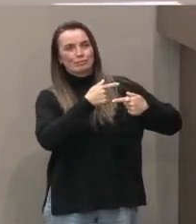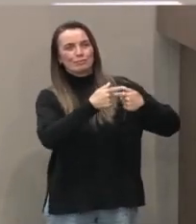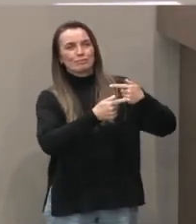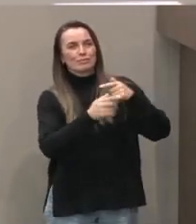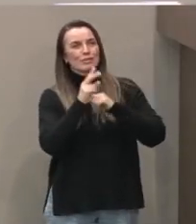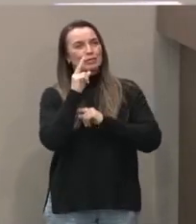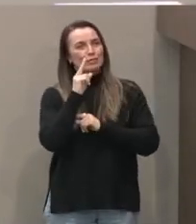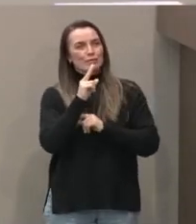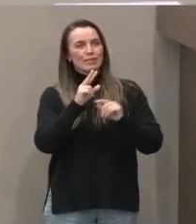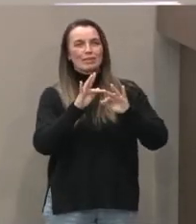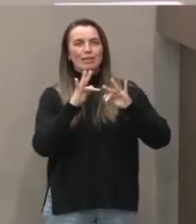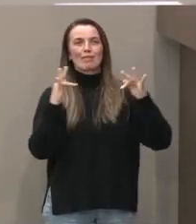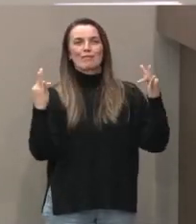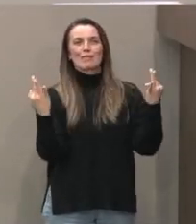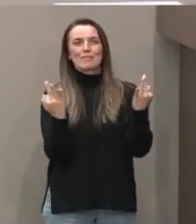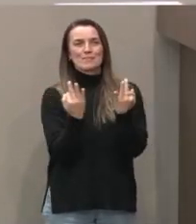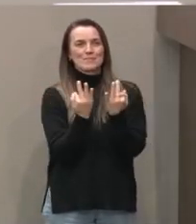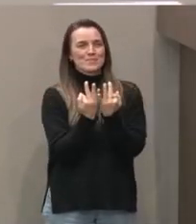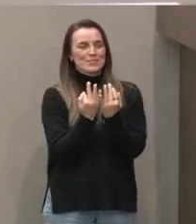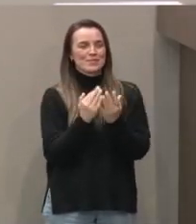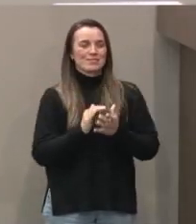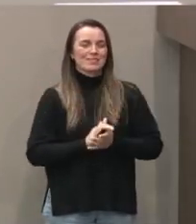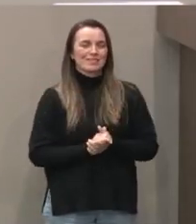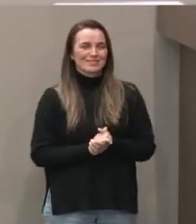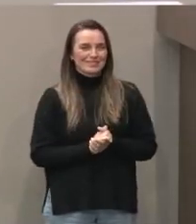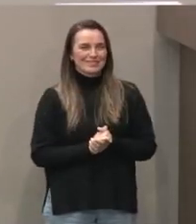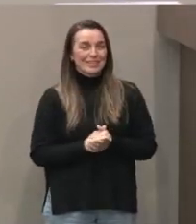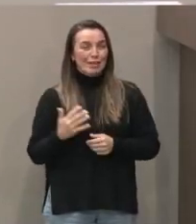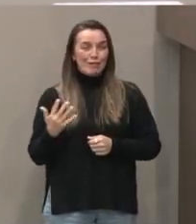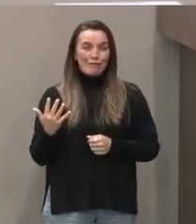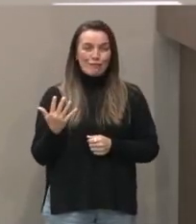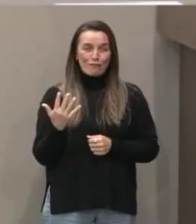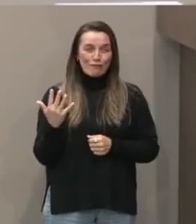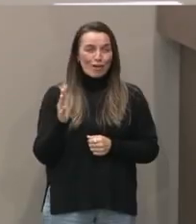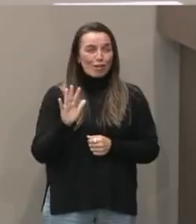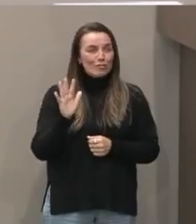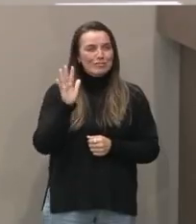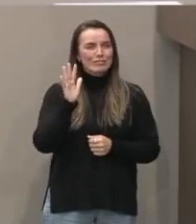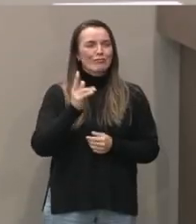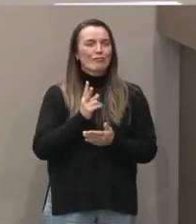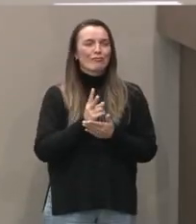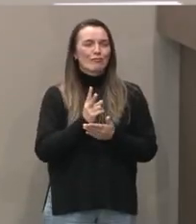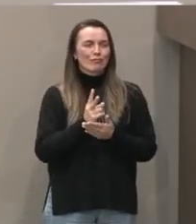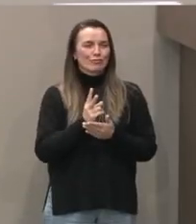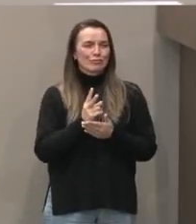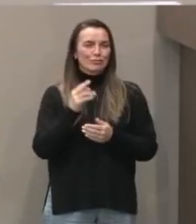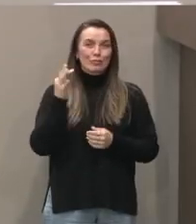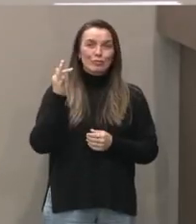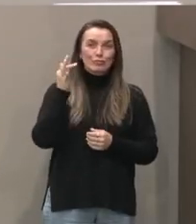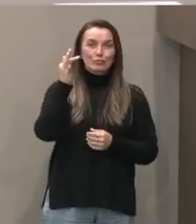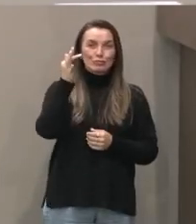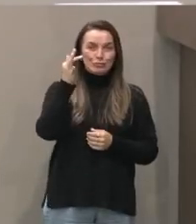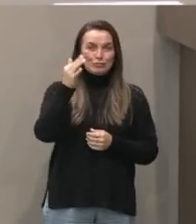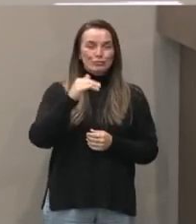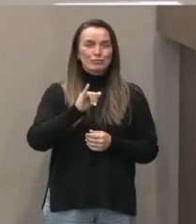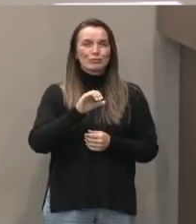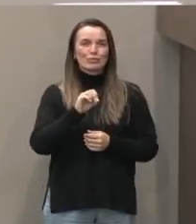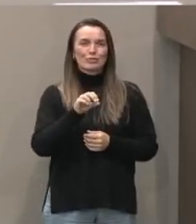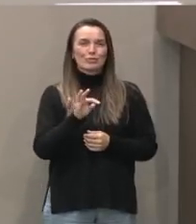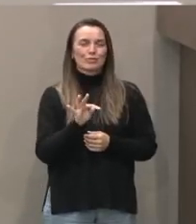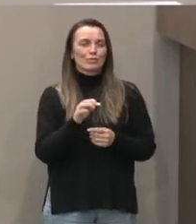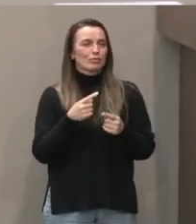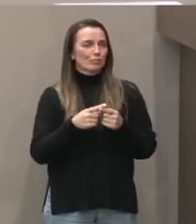esta grande família. Que essa valorização continue sendo parte do futuro da IOT, porque